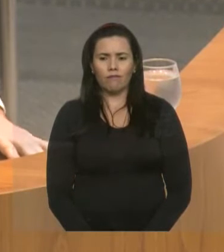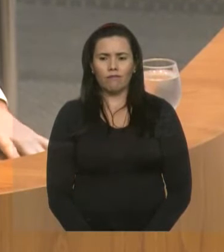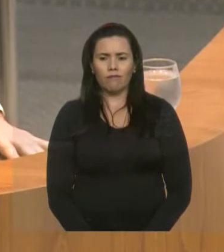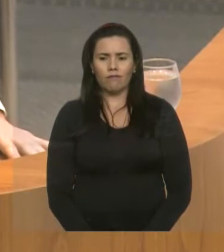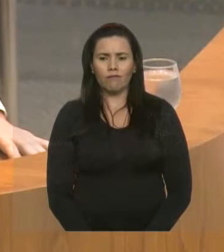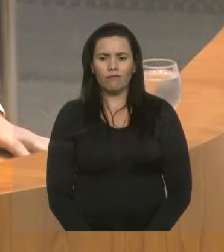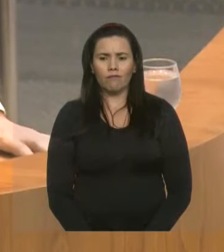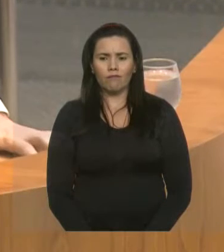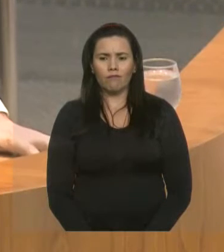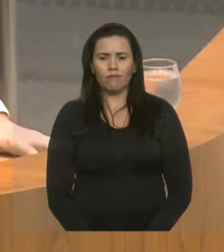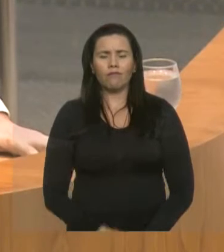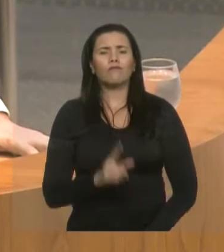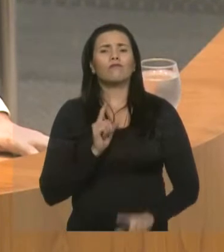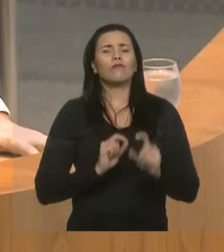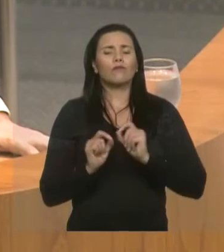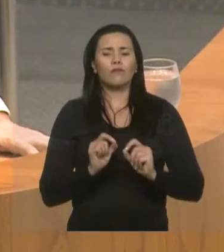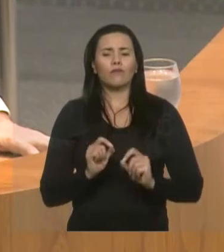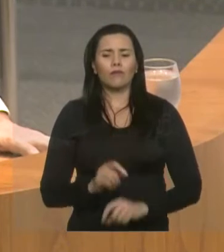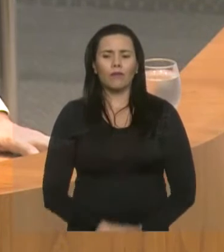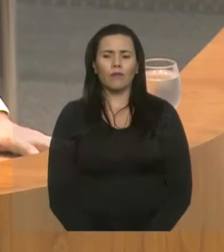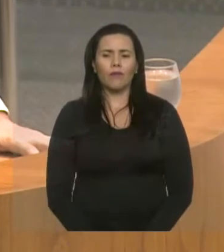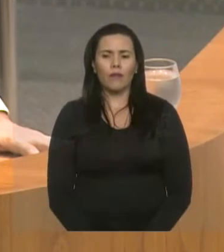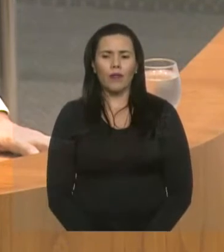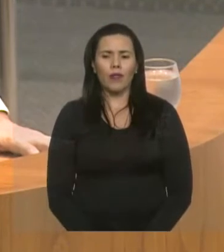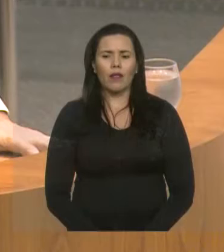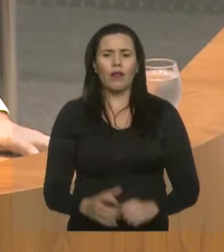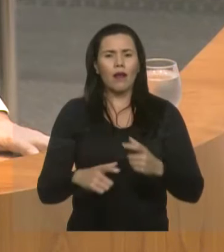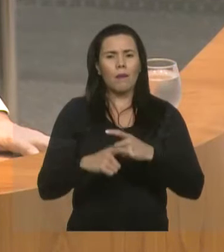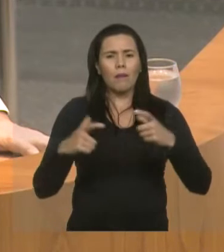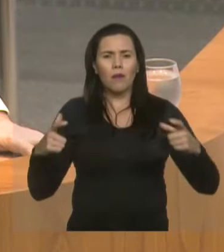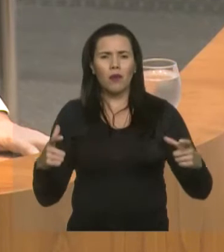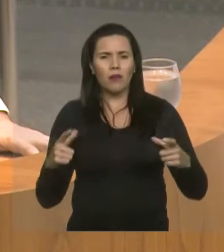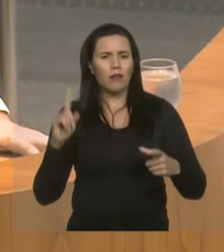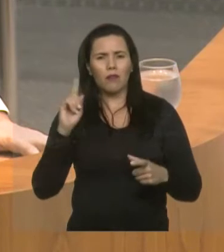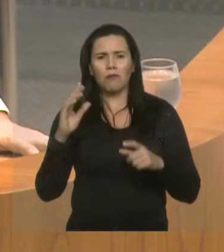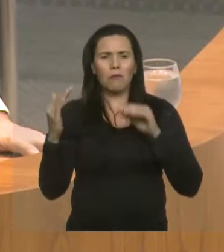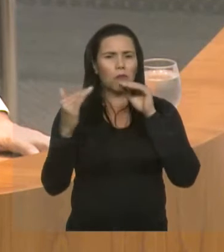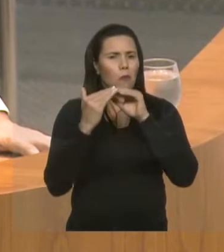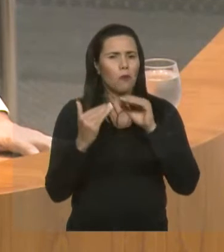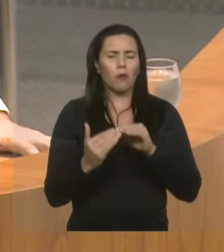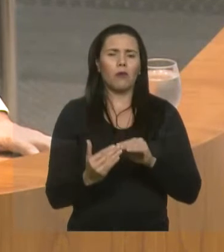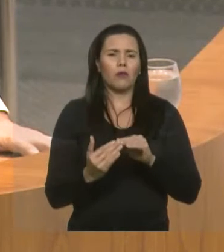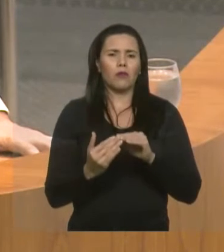o plenário dessa casa não nos dará 22 votos.